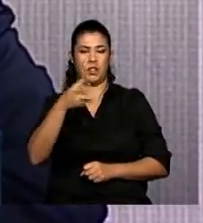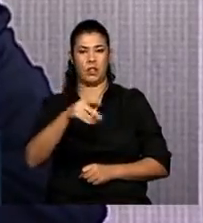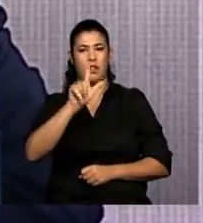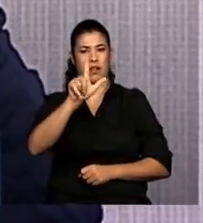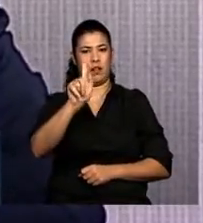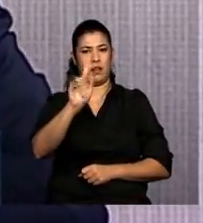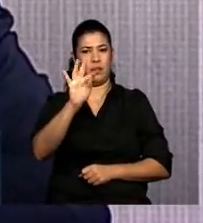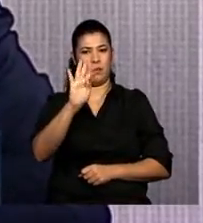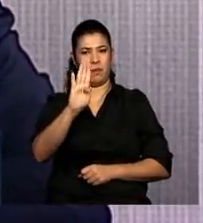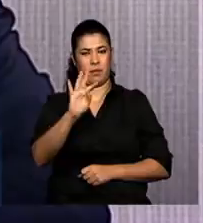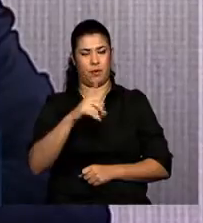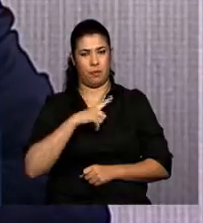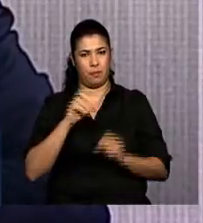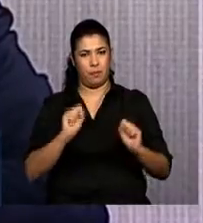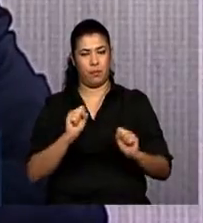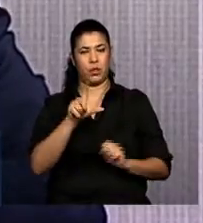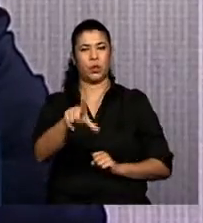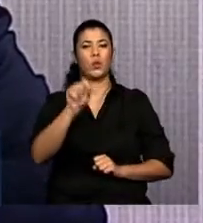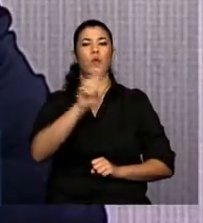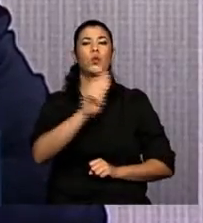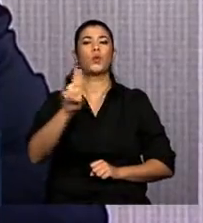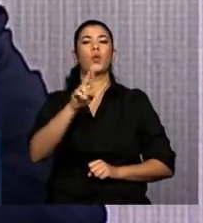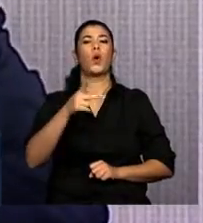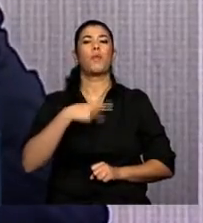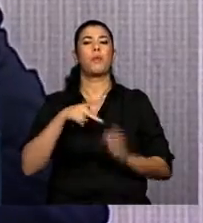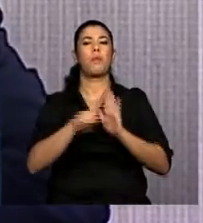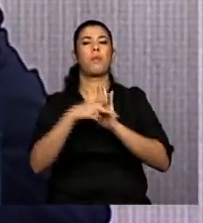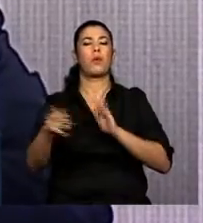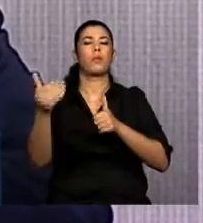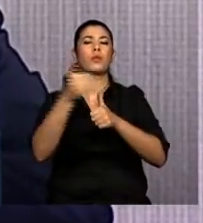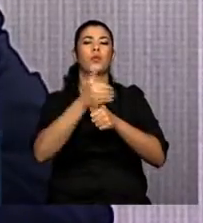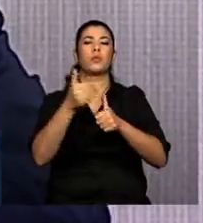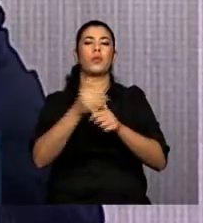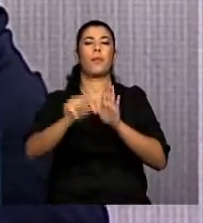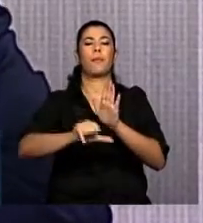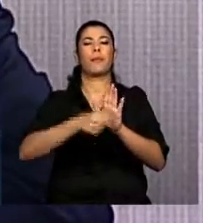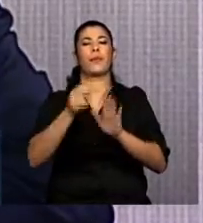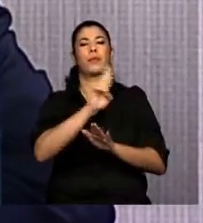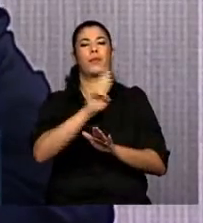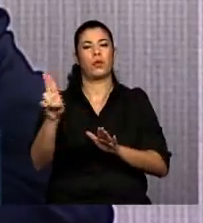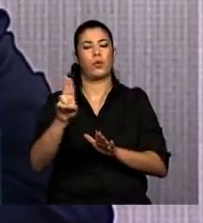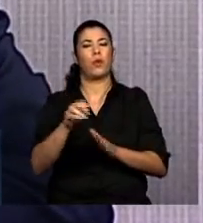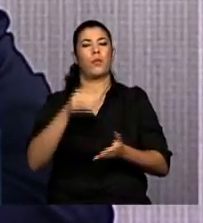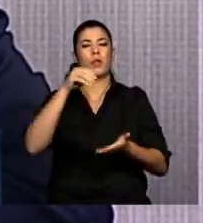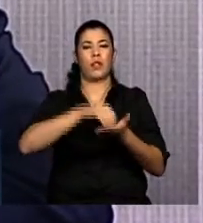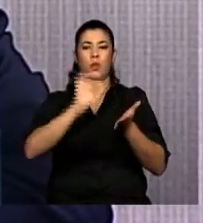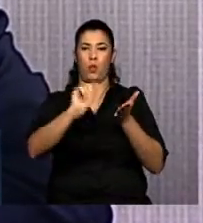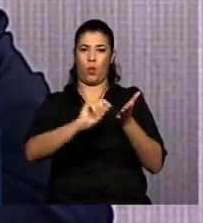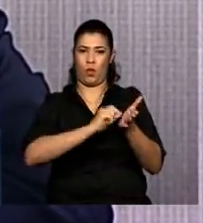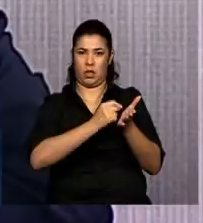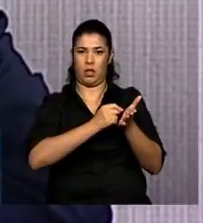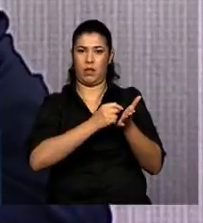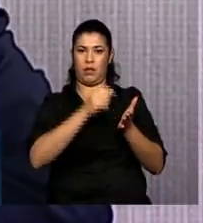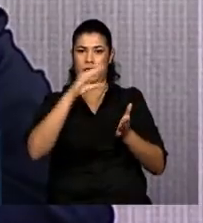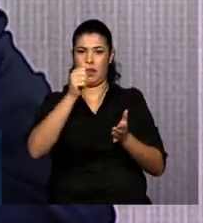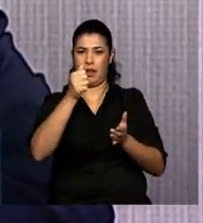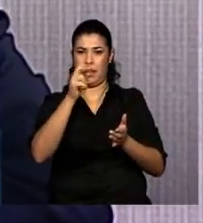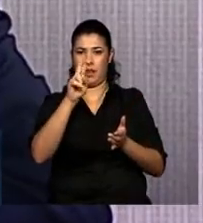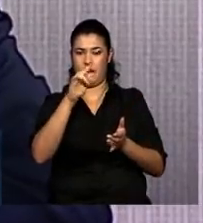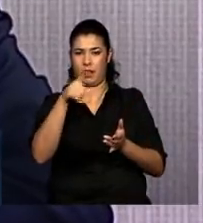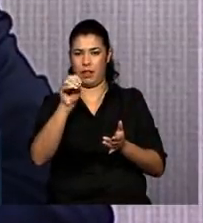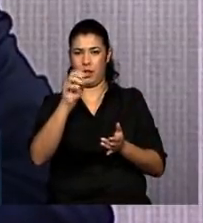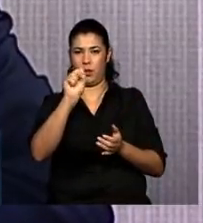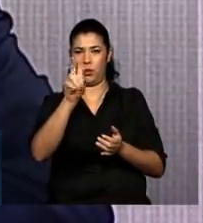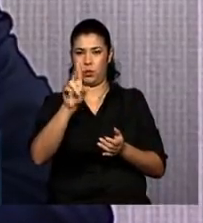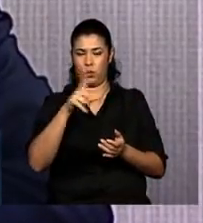transexuais podem usar o nome de sua preferência em substituição ao nome civil no cartão SUS, que é uma outra forma de dar